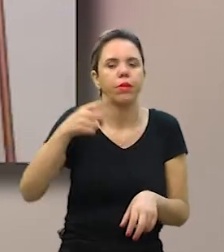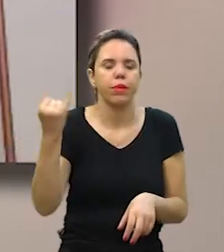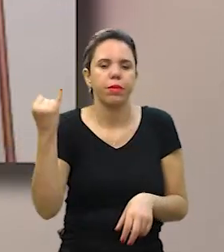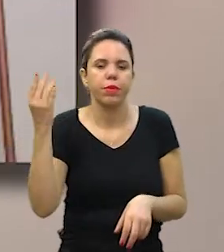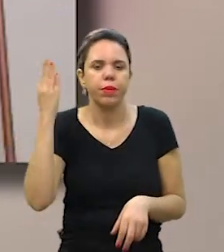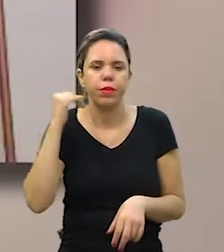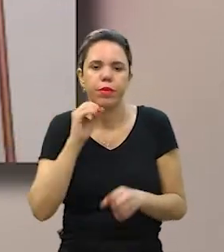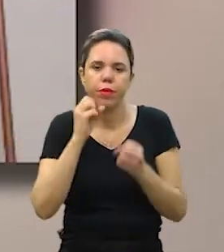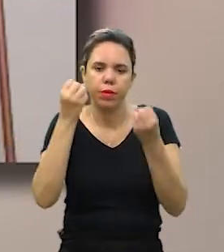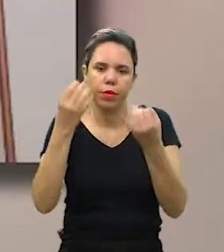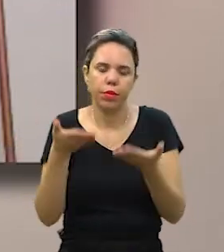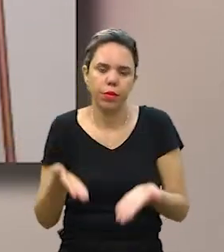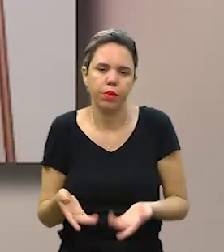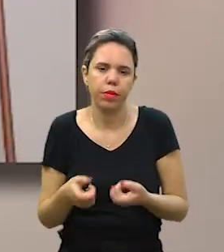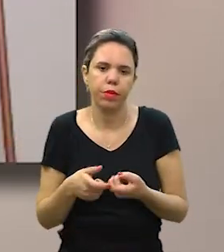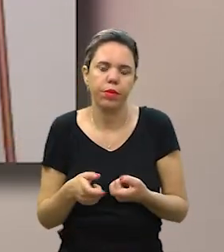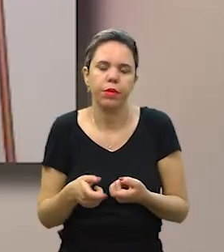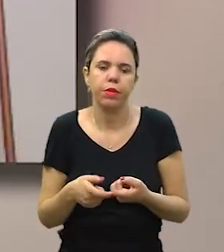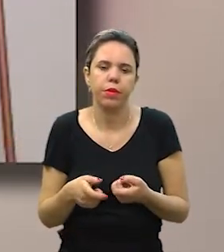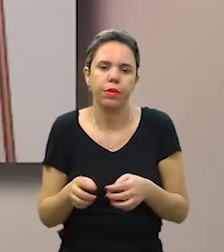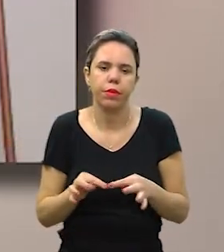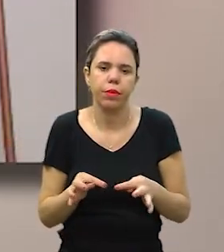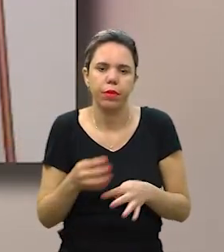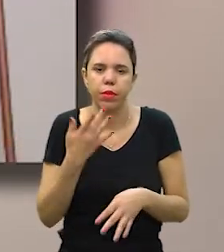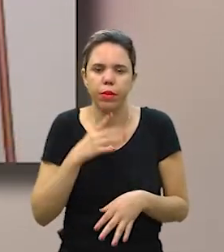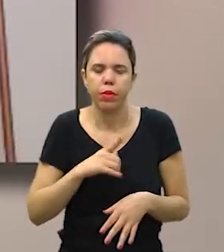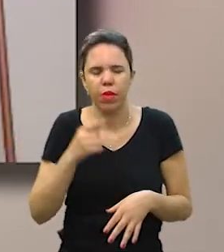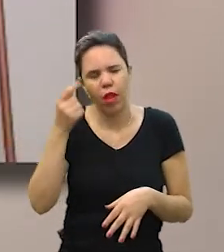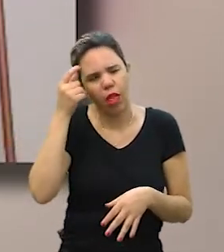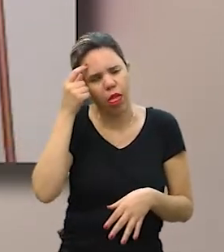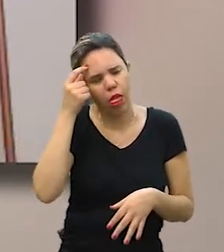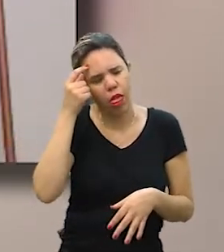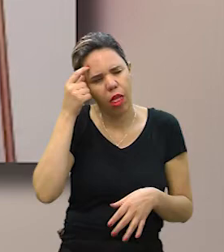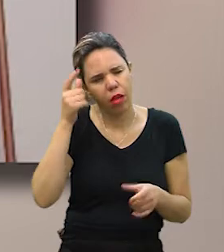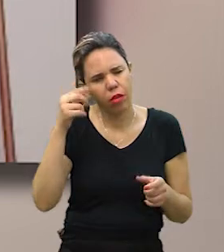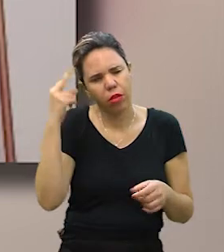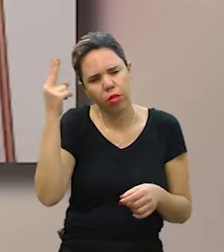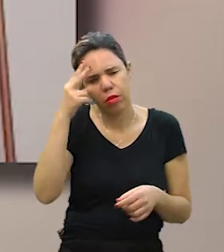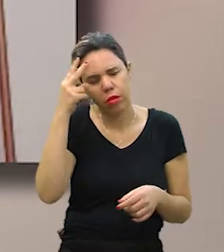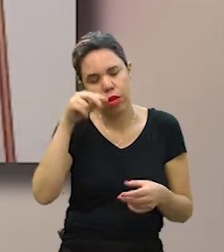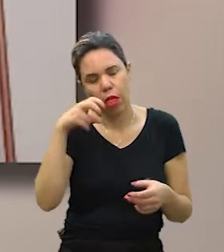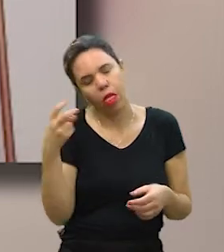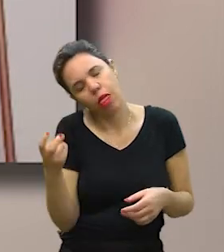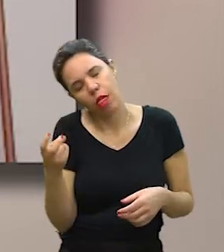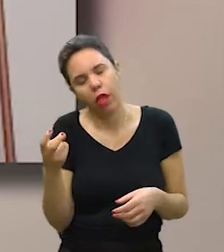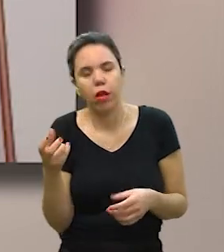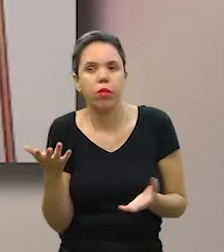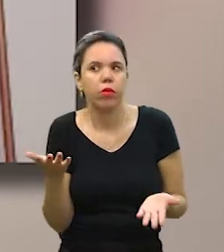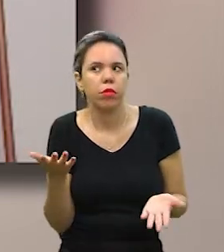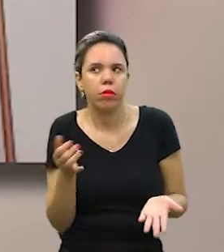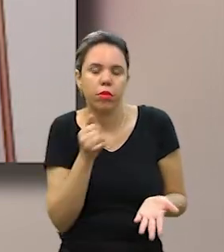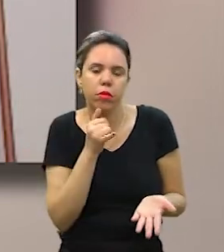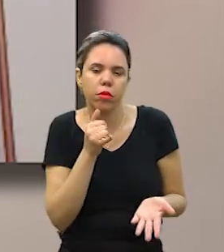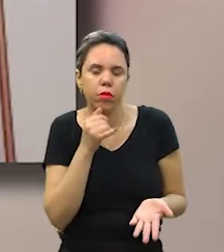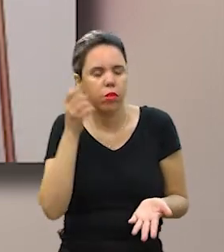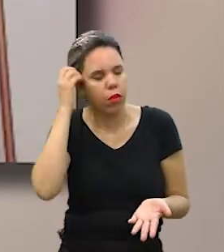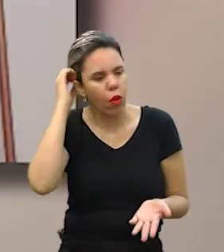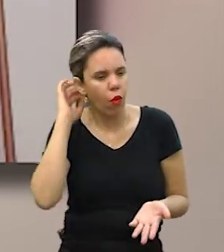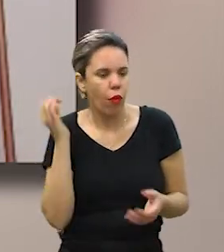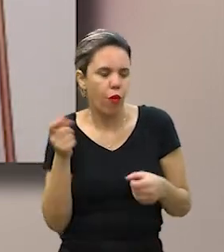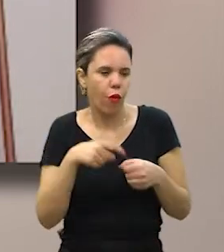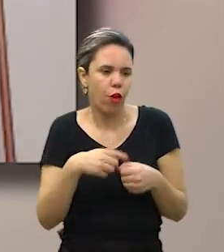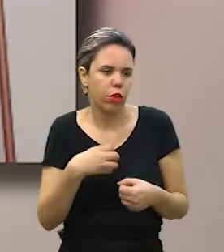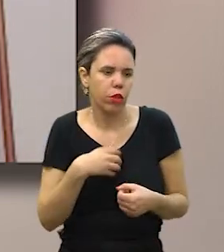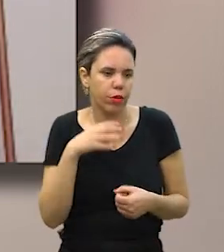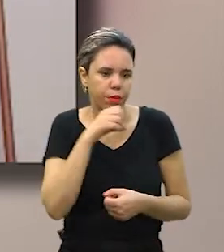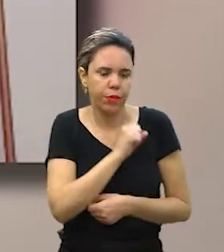muito importante para nós. E teve perda de consciência, essa criança chegou a desmaiar, por exemplo, né? Voltou